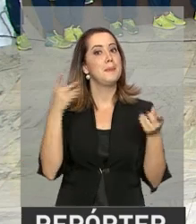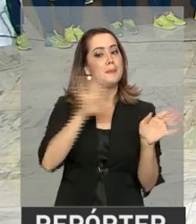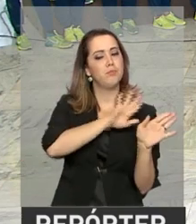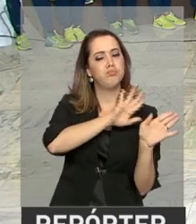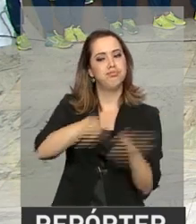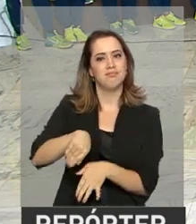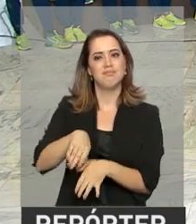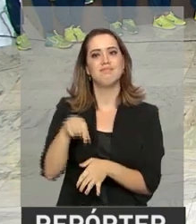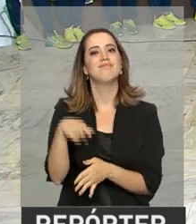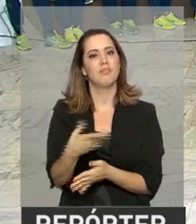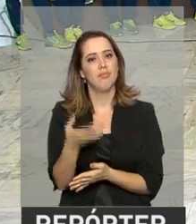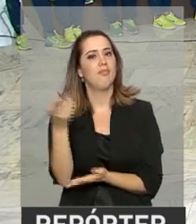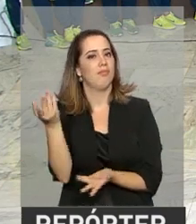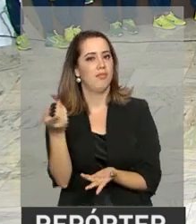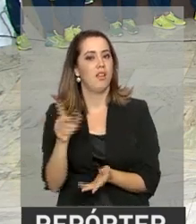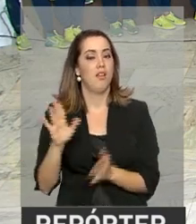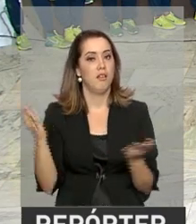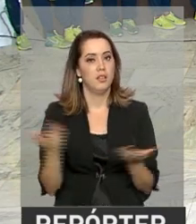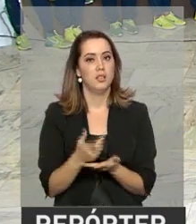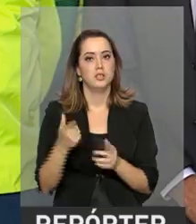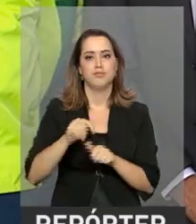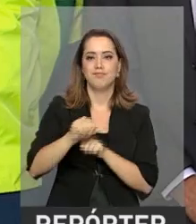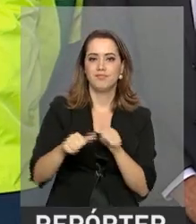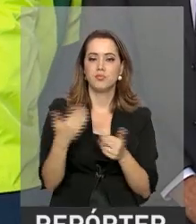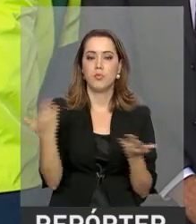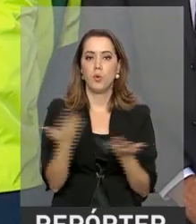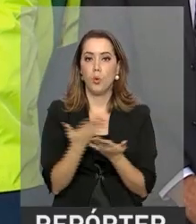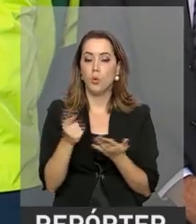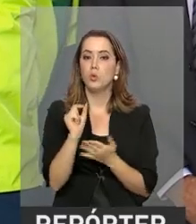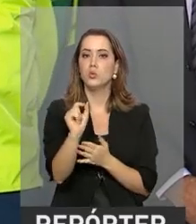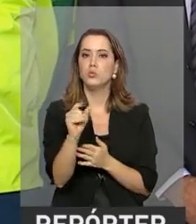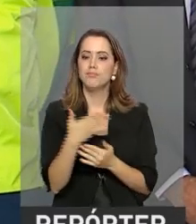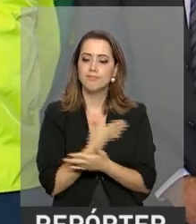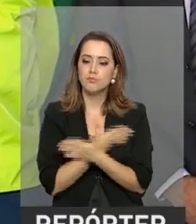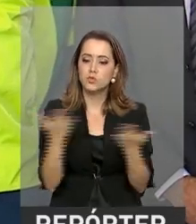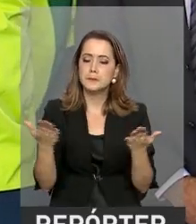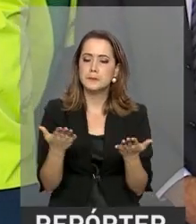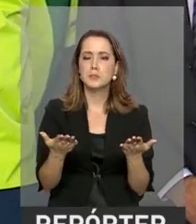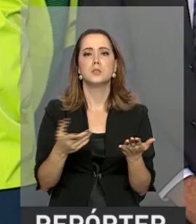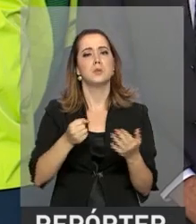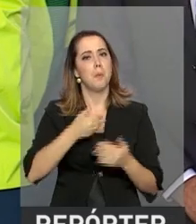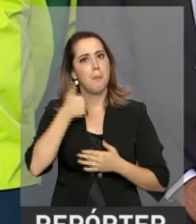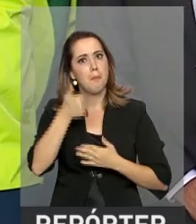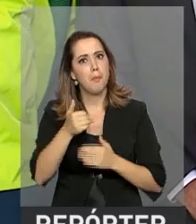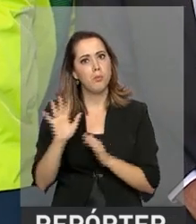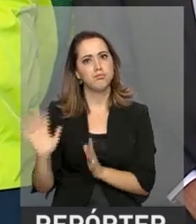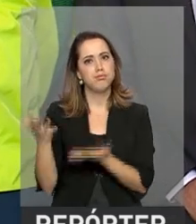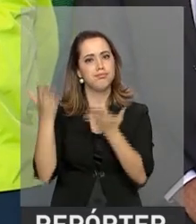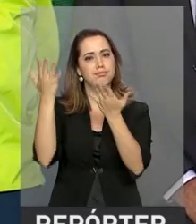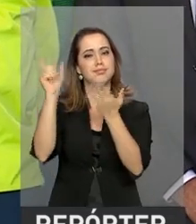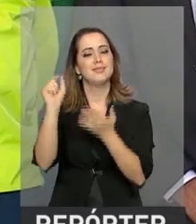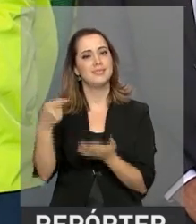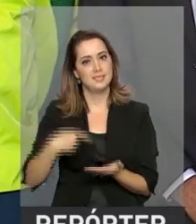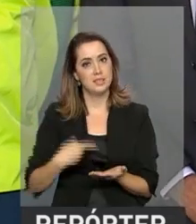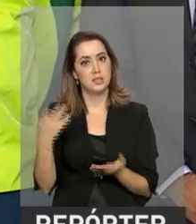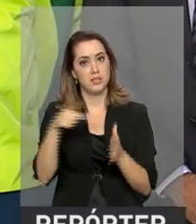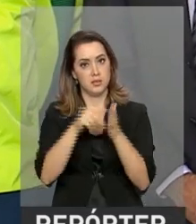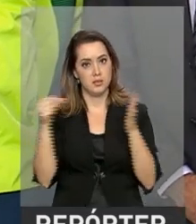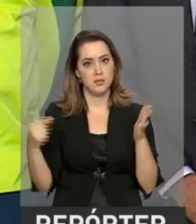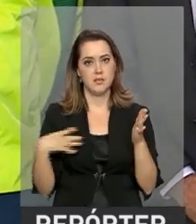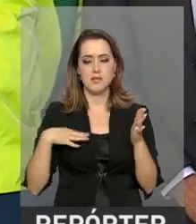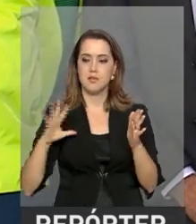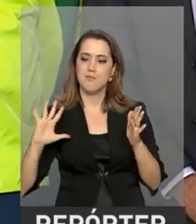foi desmentido pelos fatos. Desmentido pelos fatos que hoje os senhores dão a honra de entrar aqui no Palácio Planalto